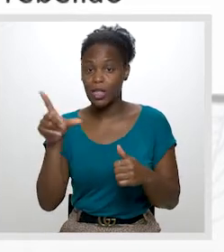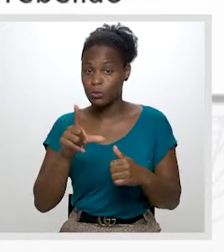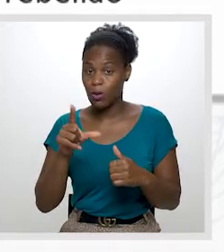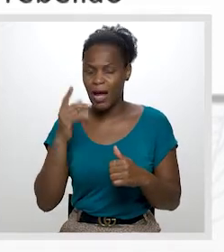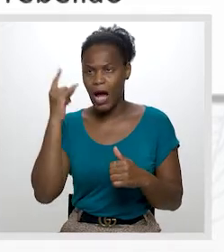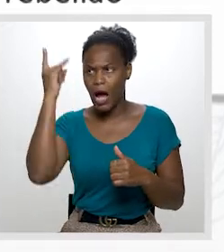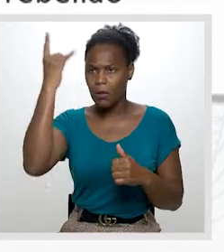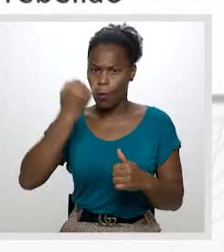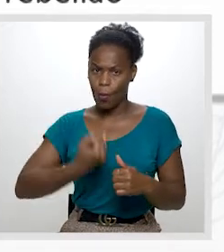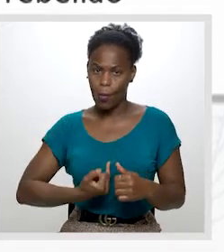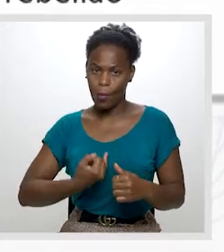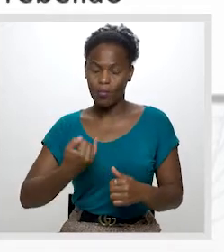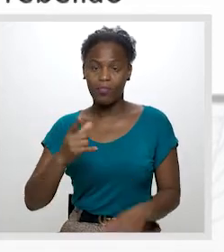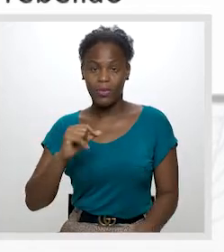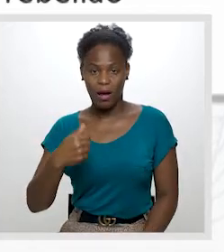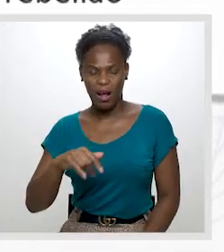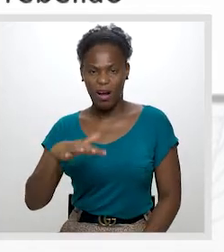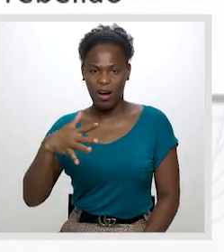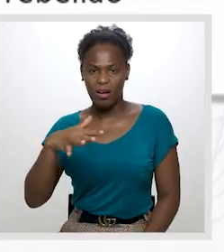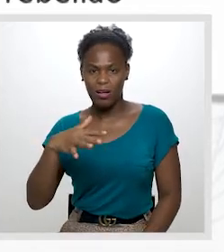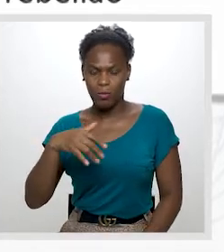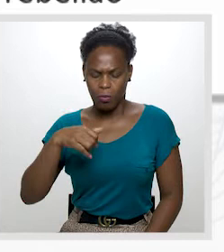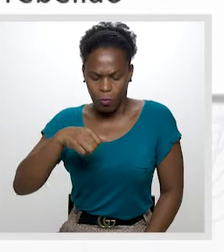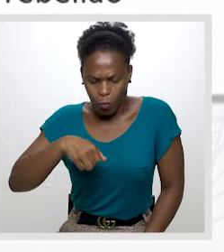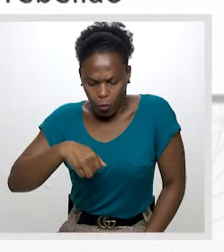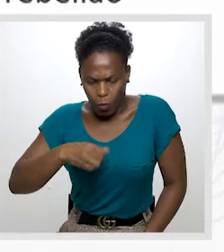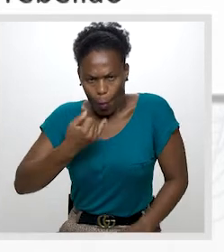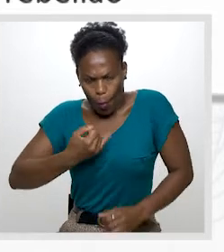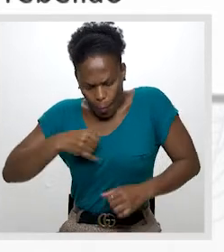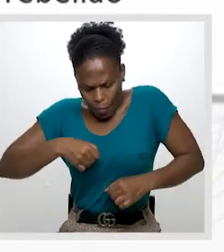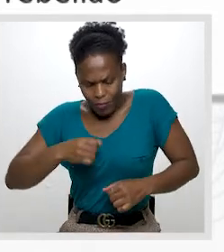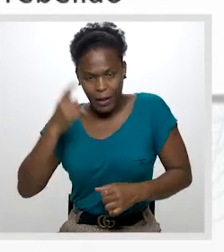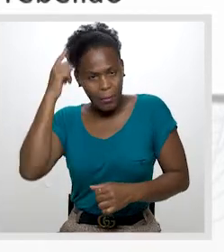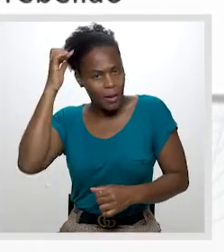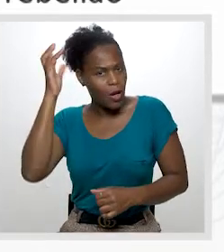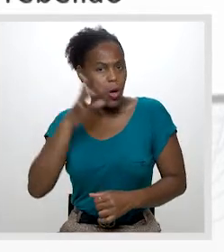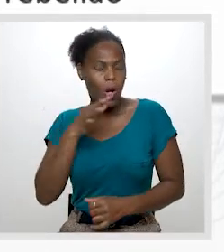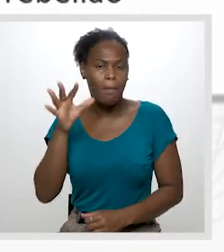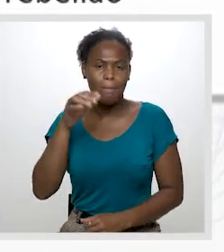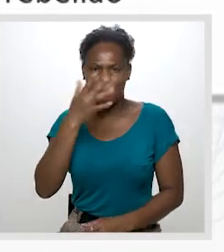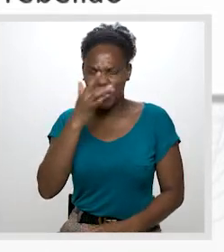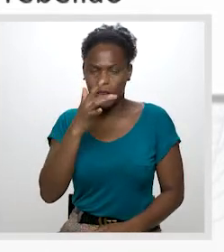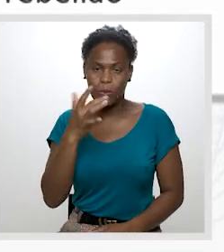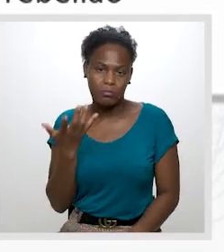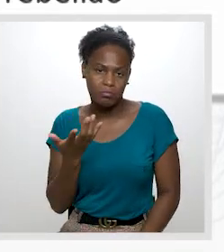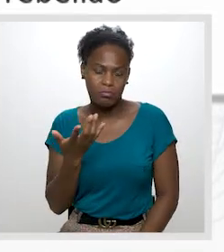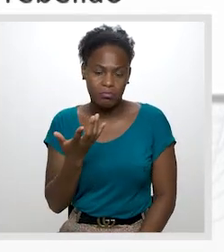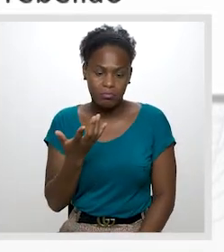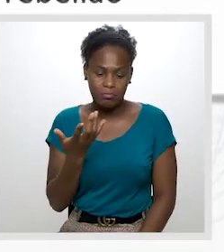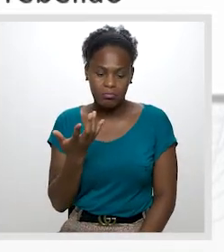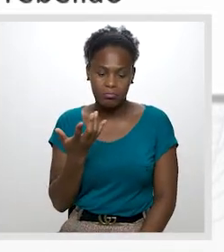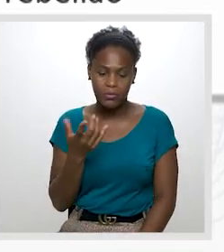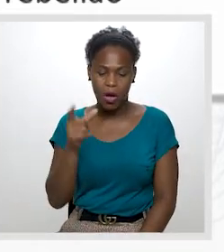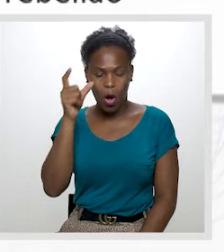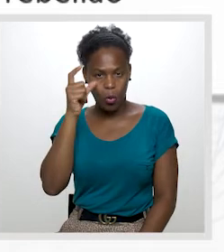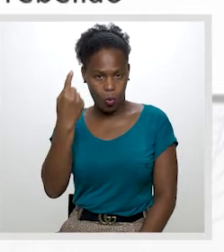portuguesa. Alto, magro e com tendência a curvar-se. Tinha cabelo preto e usava monóculo.